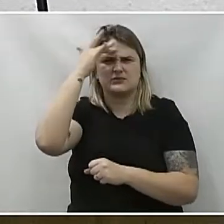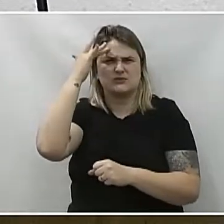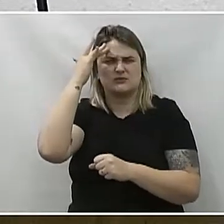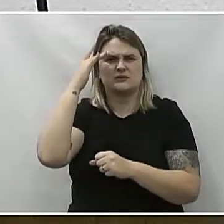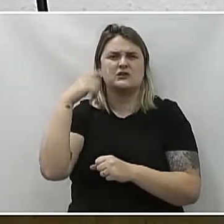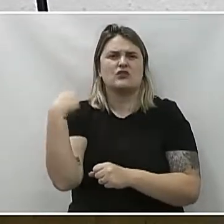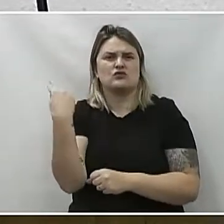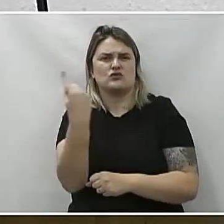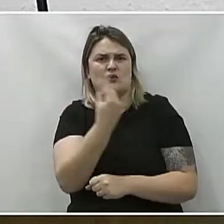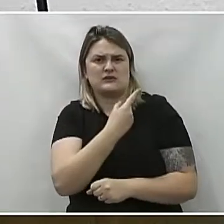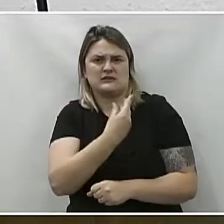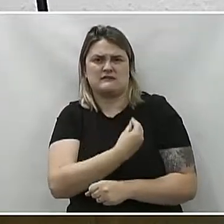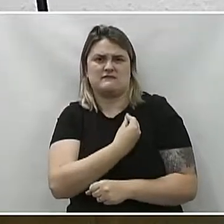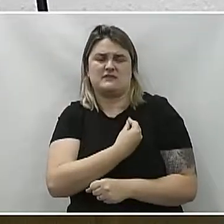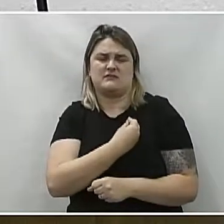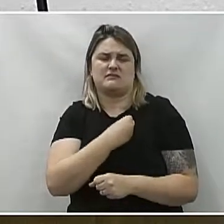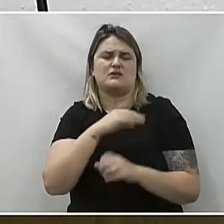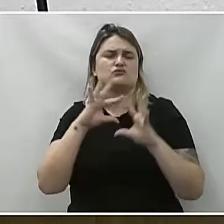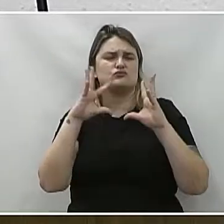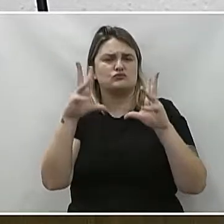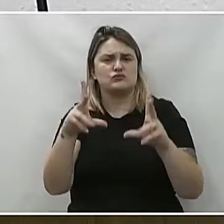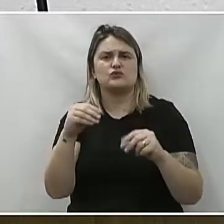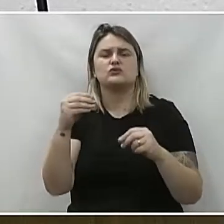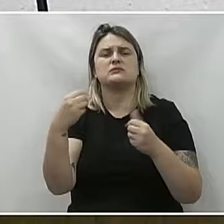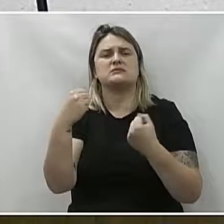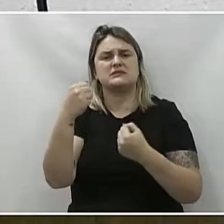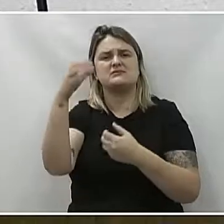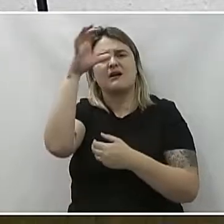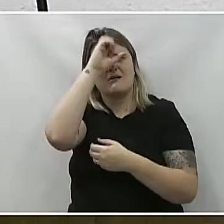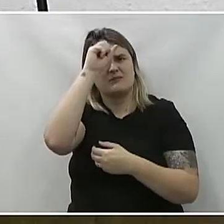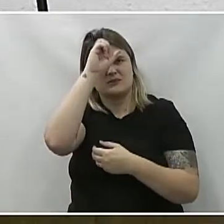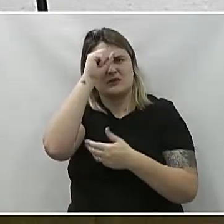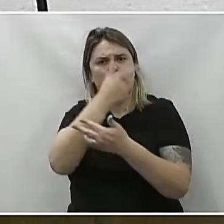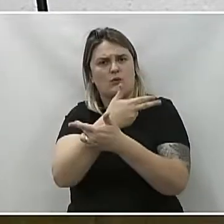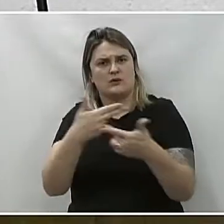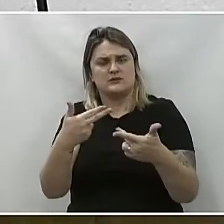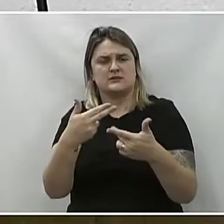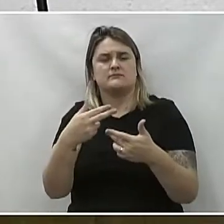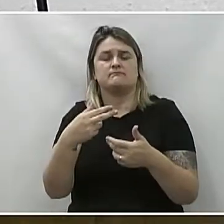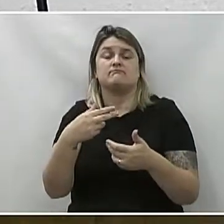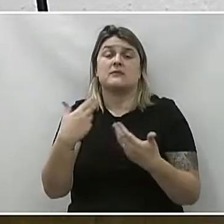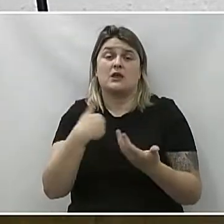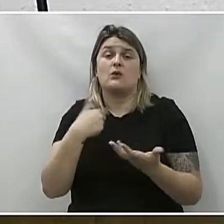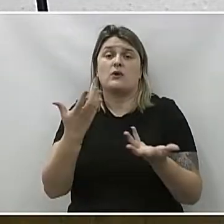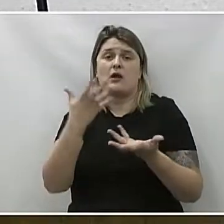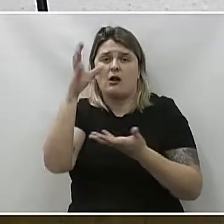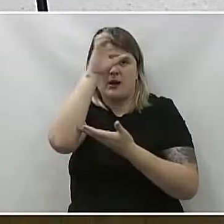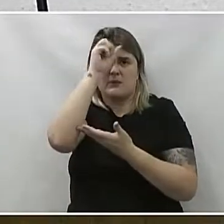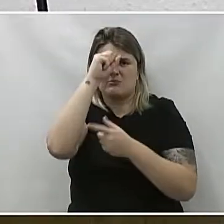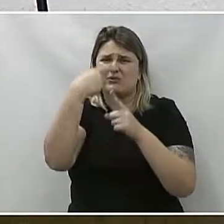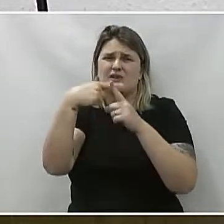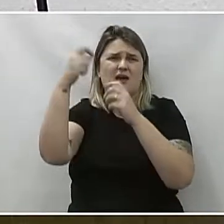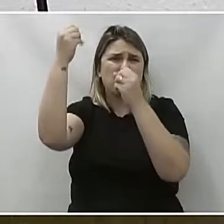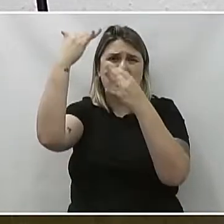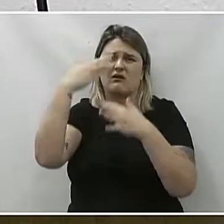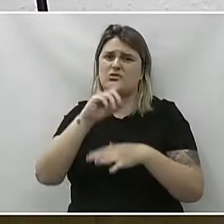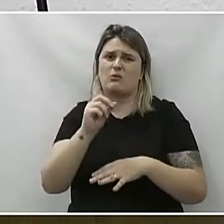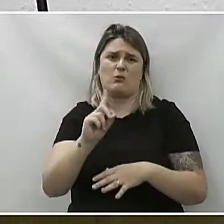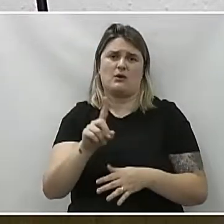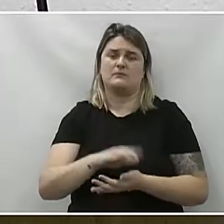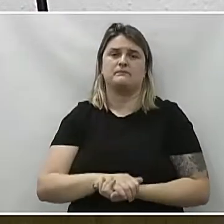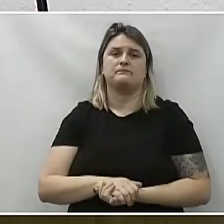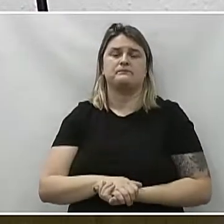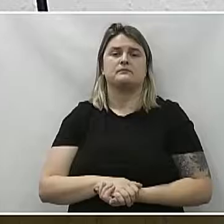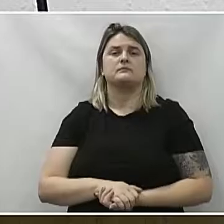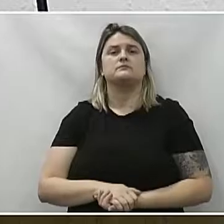vida da gente ou é lição, ou é bênção ou é aprendizado. Então, que seja aprendizado, porque bênção não é. Né?